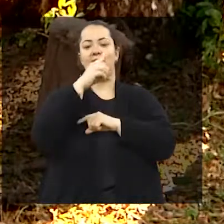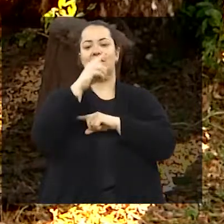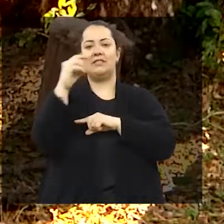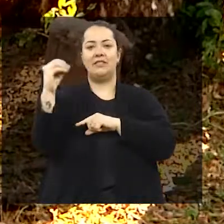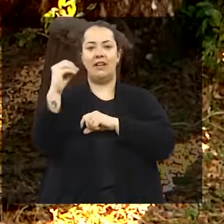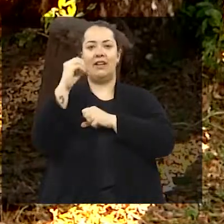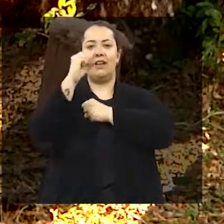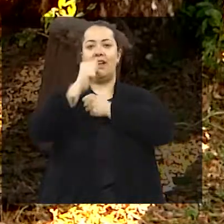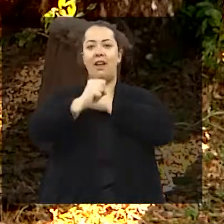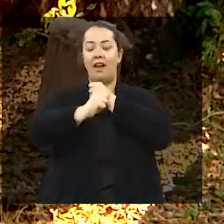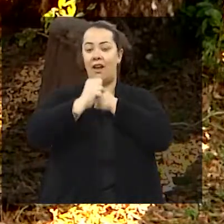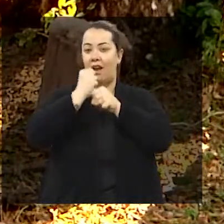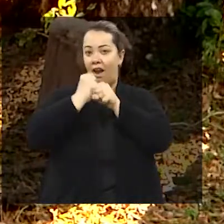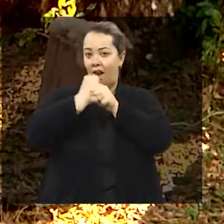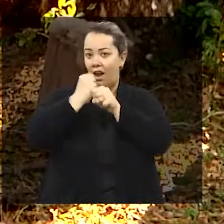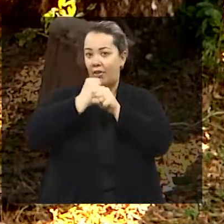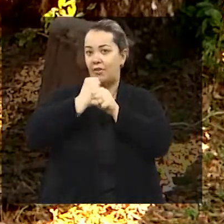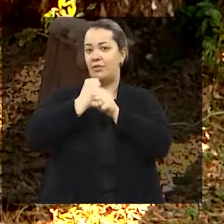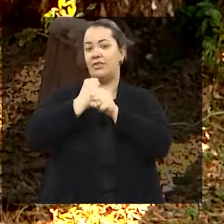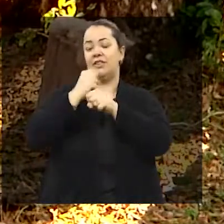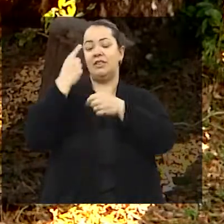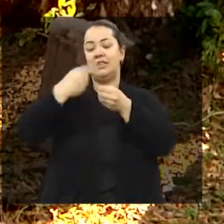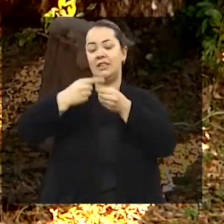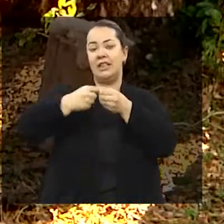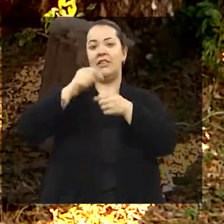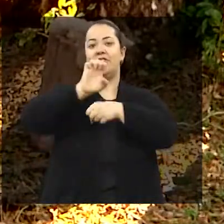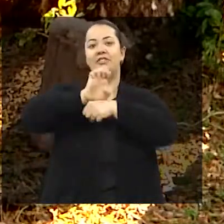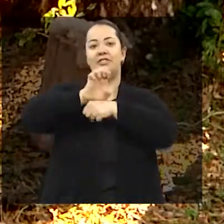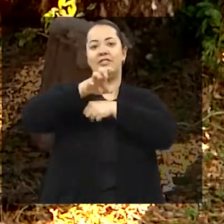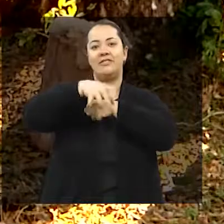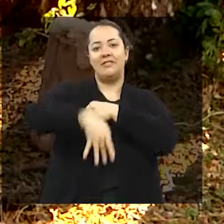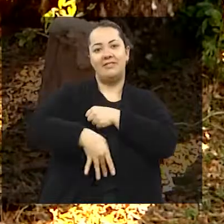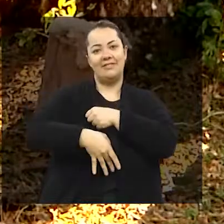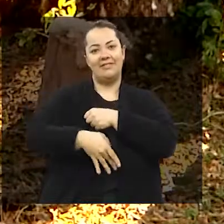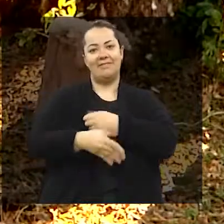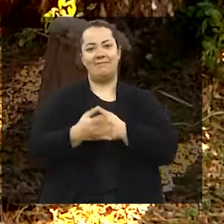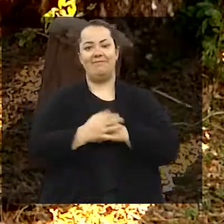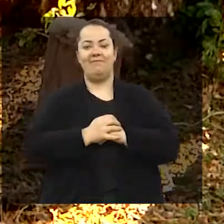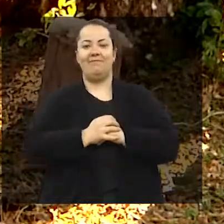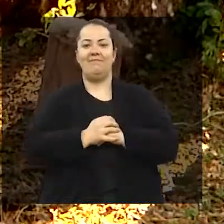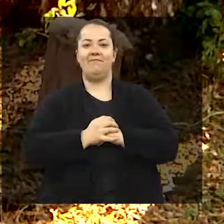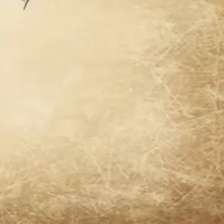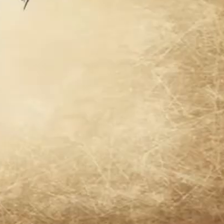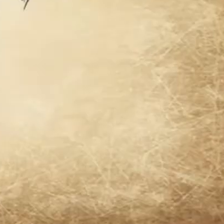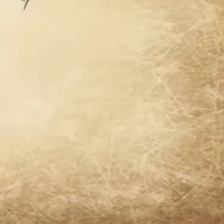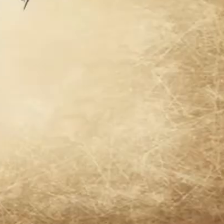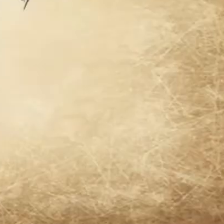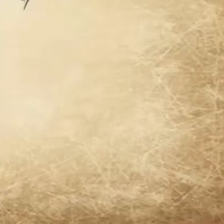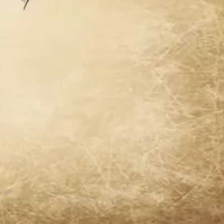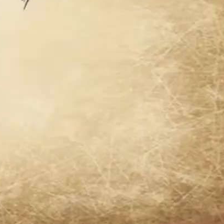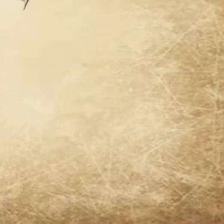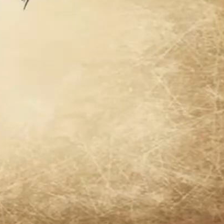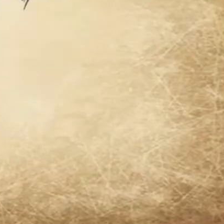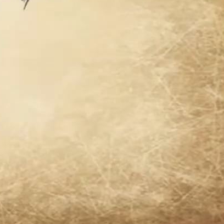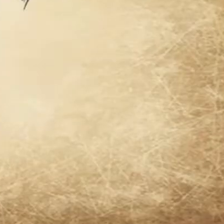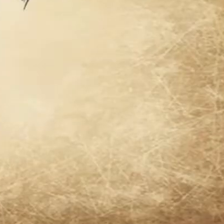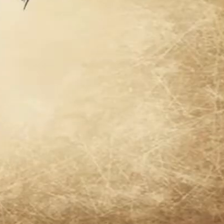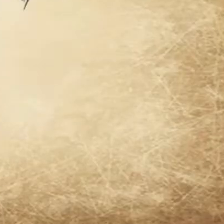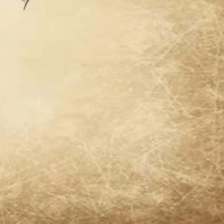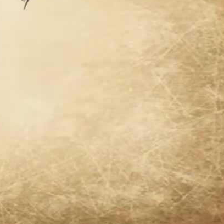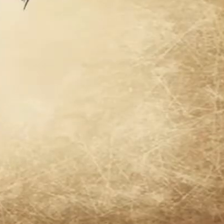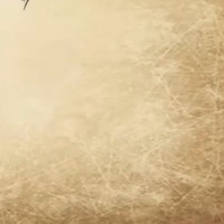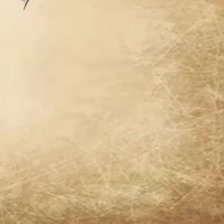acampamento também nos preparando para o 2018 que é o centenário do município de Erechim Música